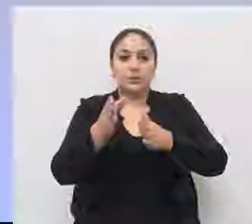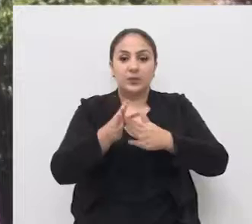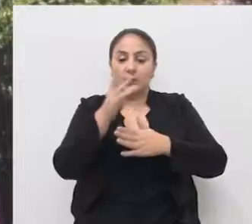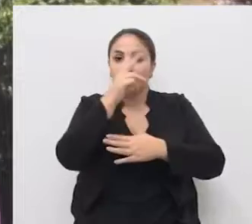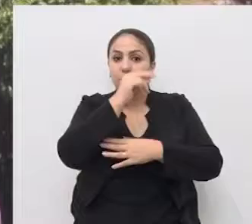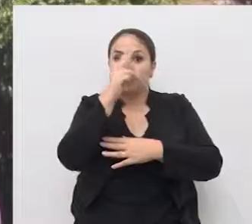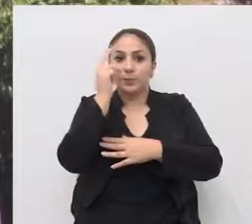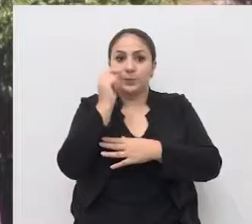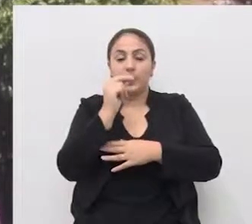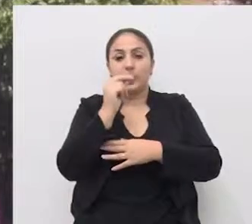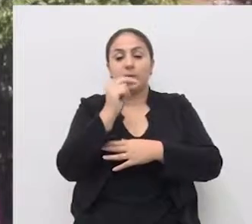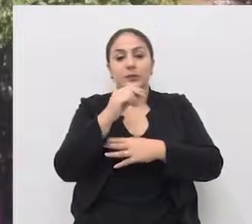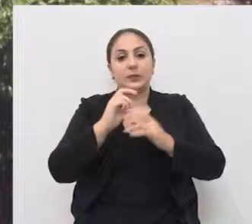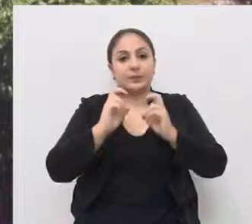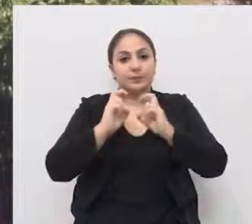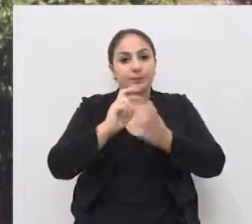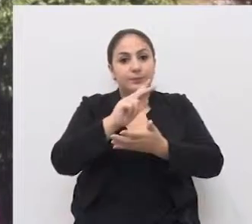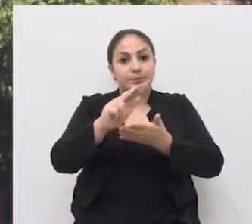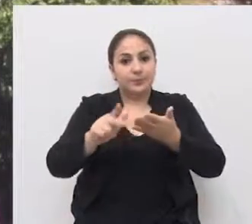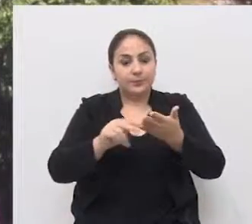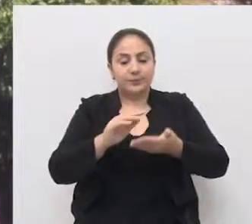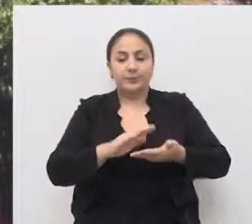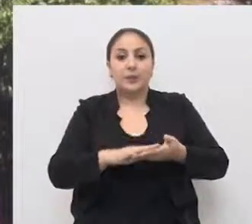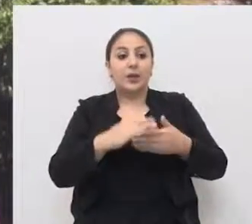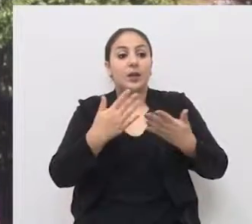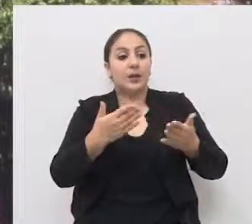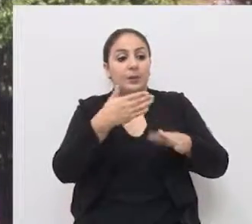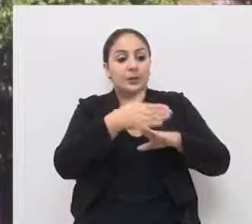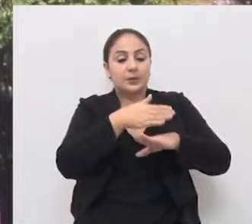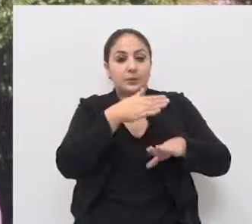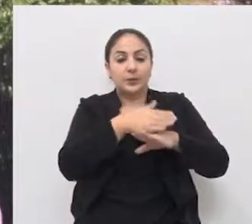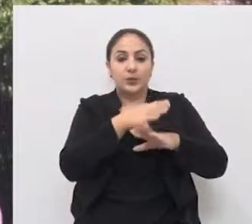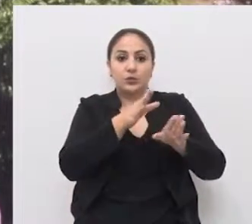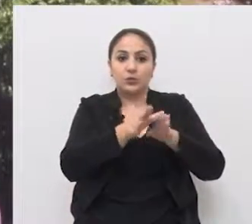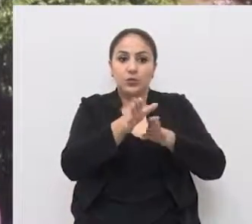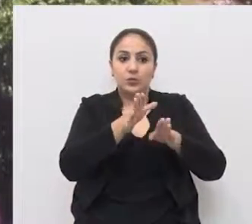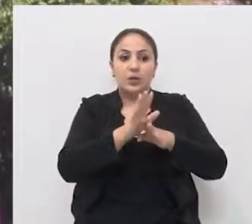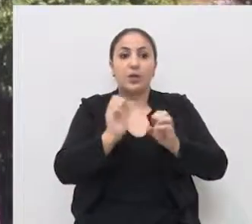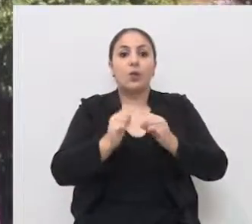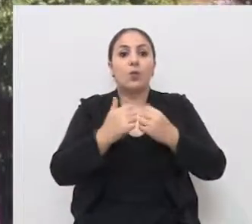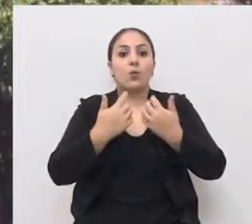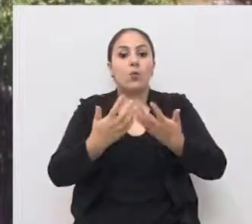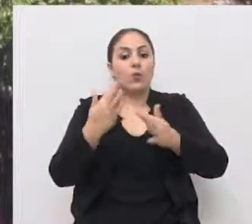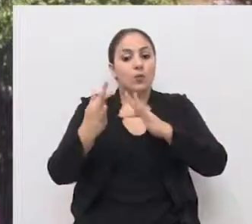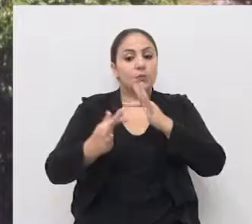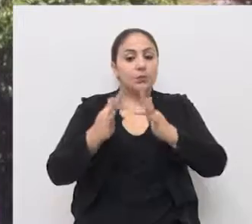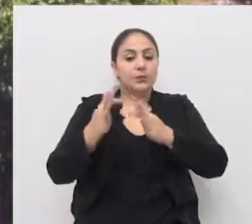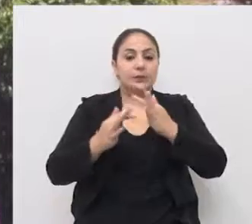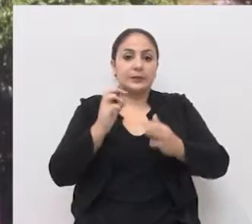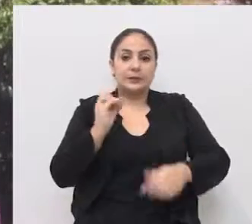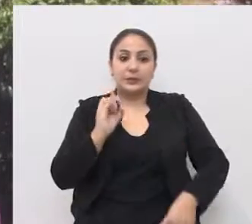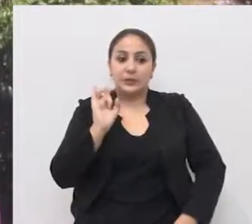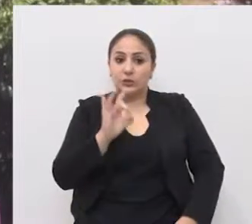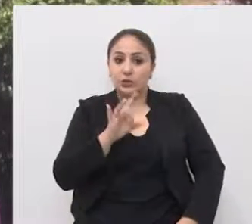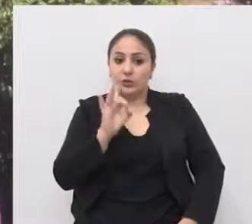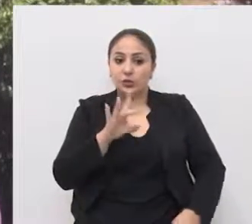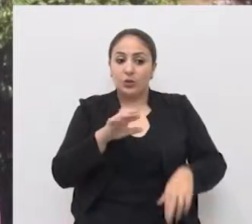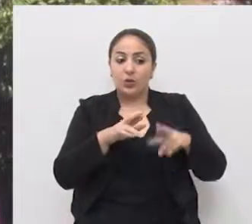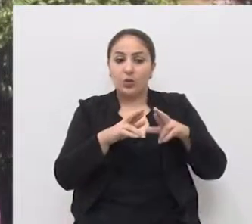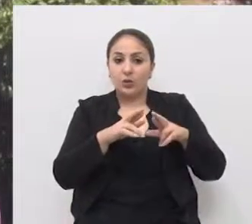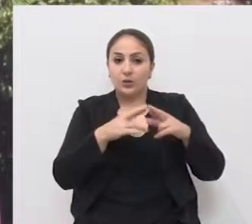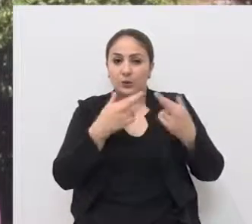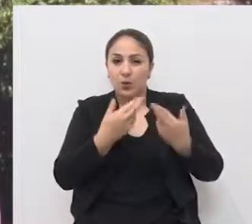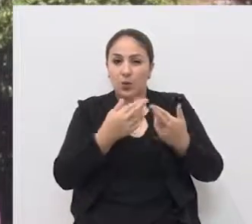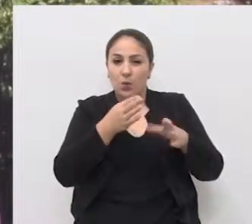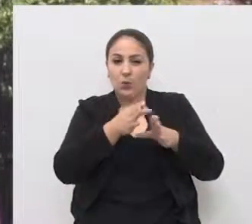Transportes. Quem são os integrantes do Conselho Municipal de Transportes e qual a função desse conselho? Se o conselho só